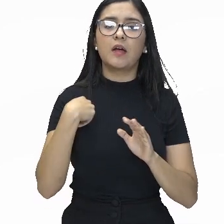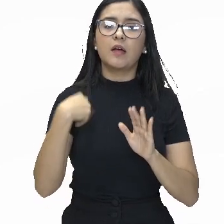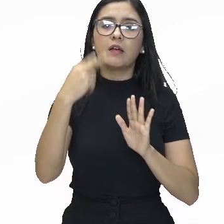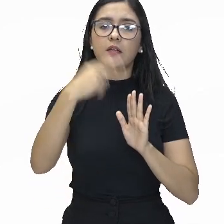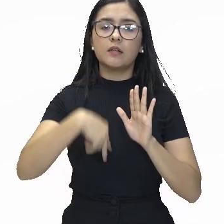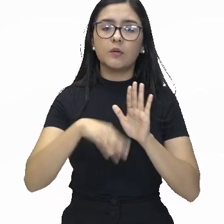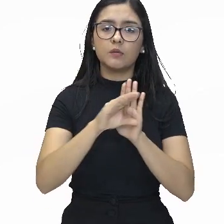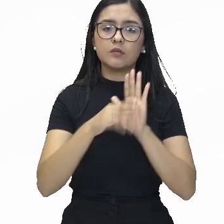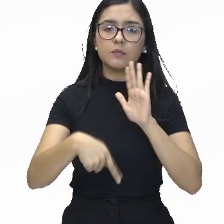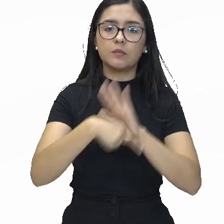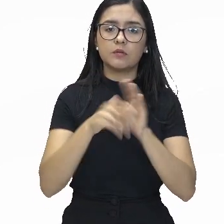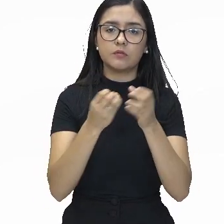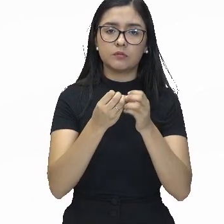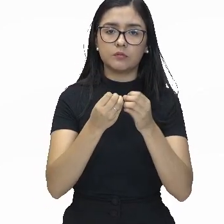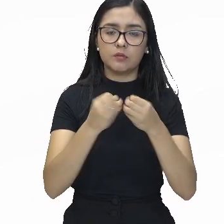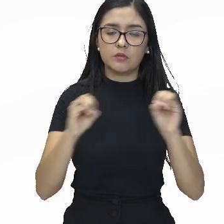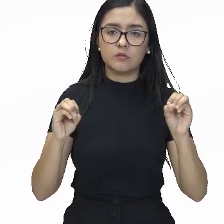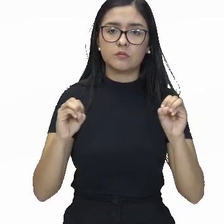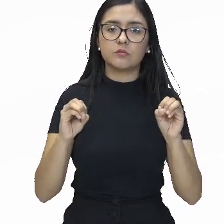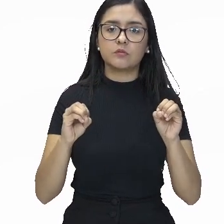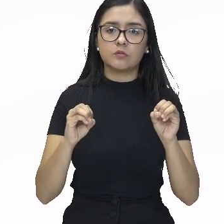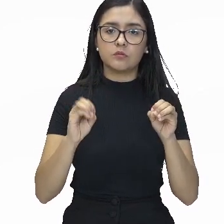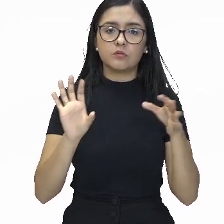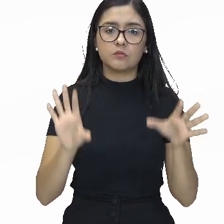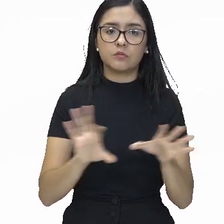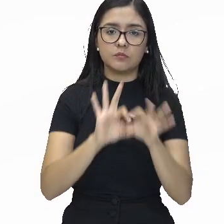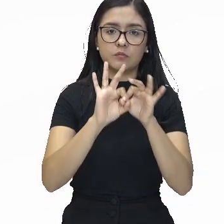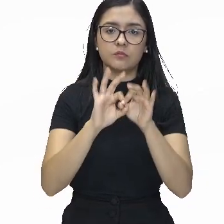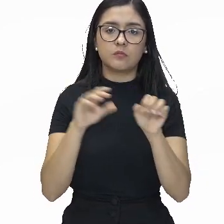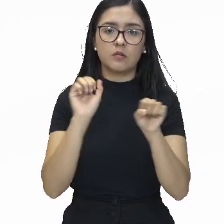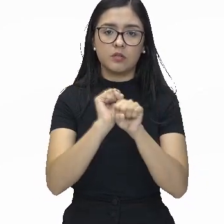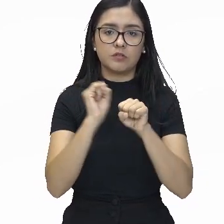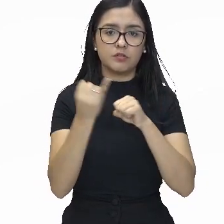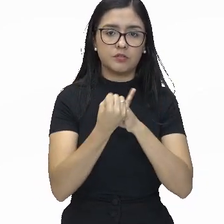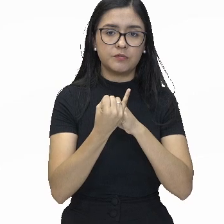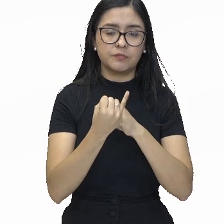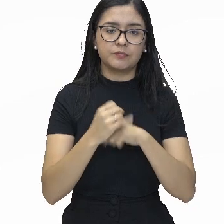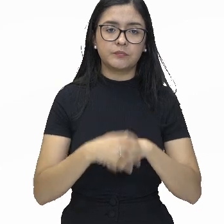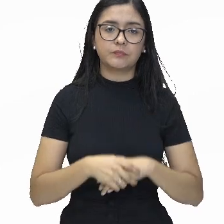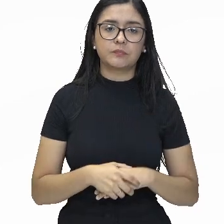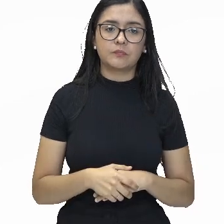da oração subordinada adjetiva.